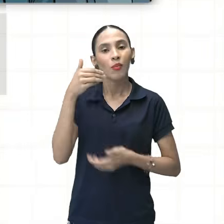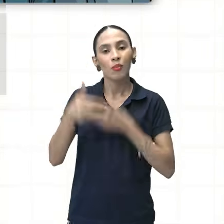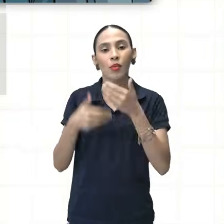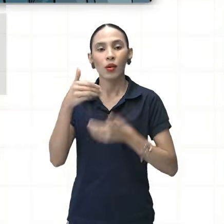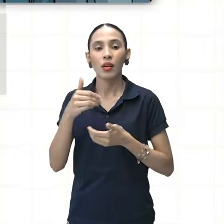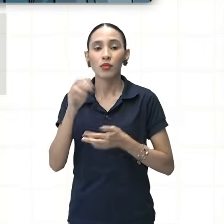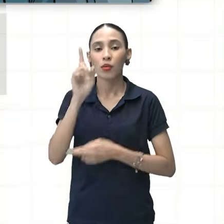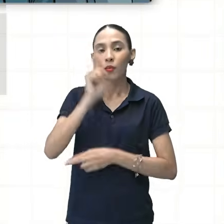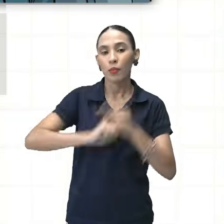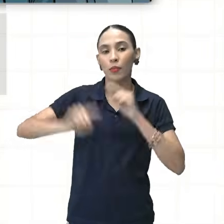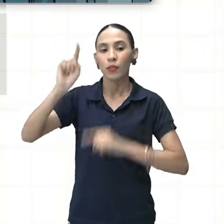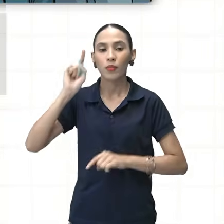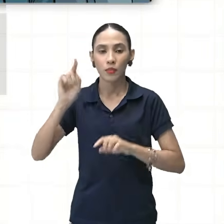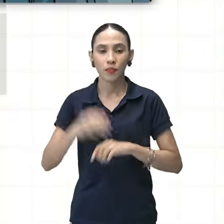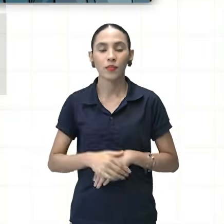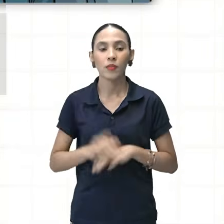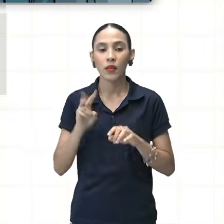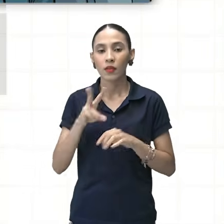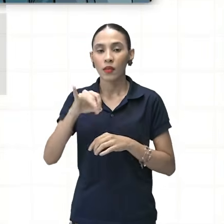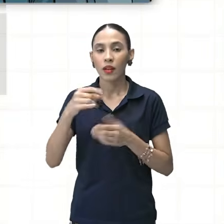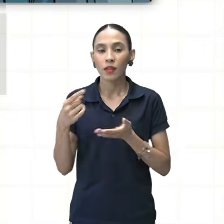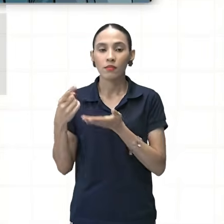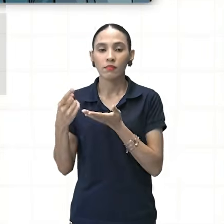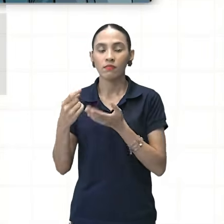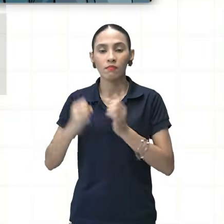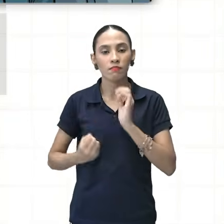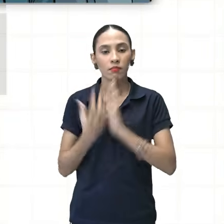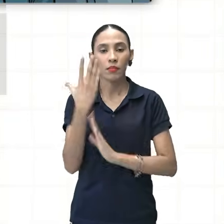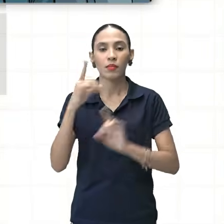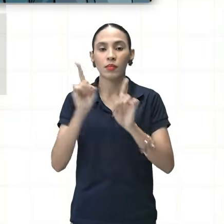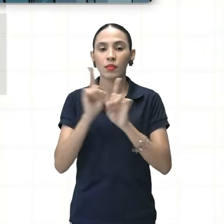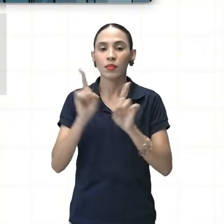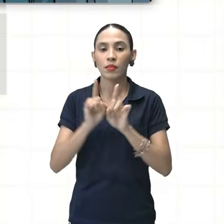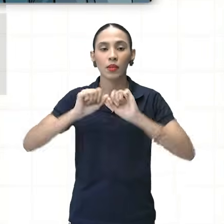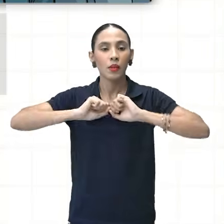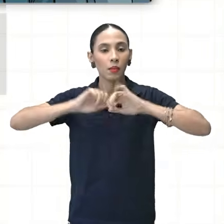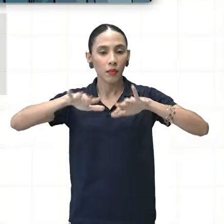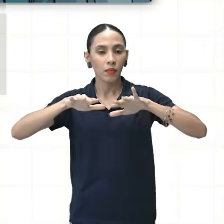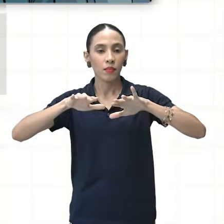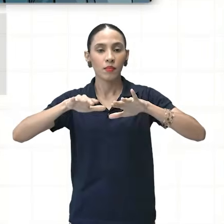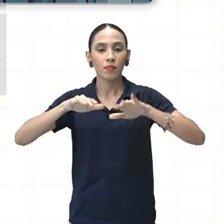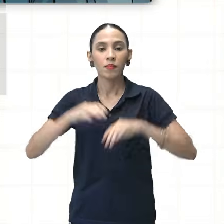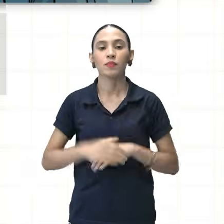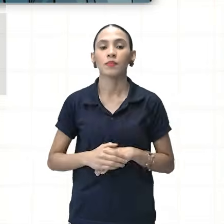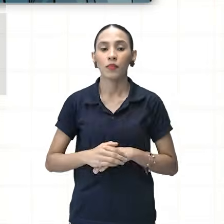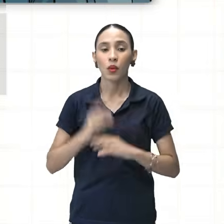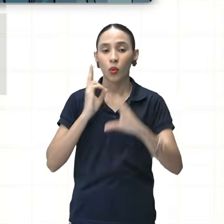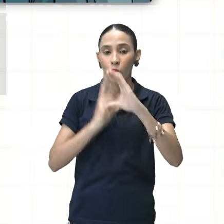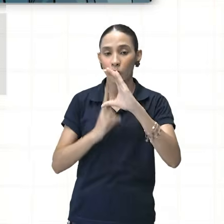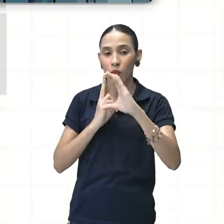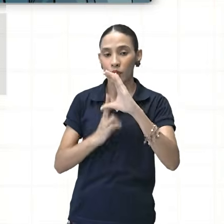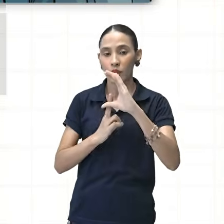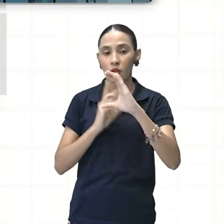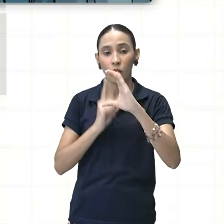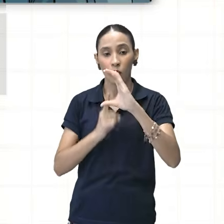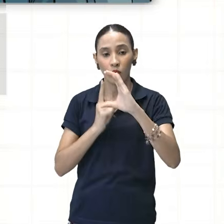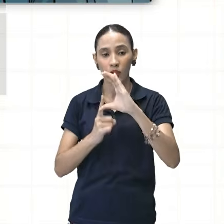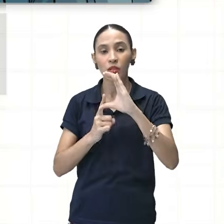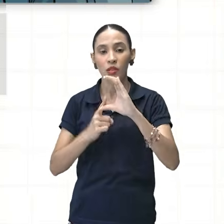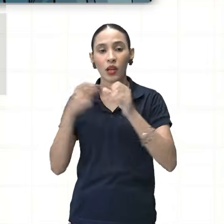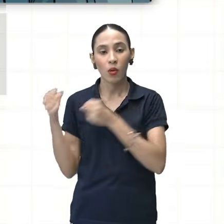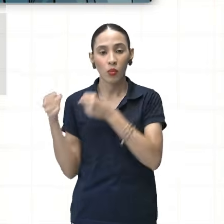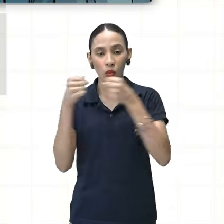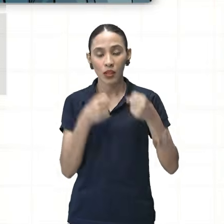processo revolucionário que vai consolidar a ascensão dos comunistas ao